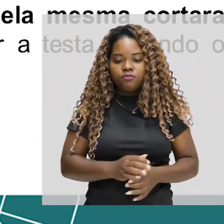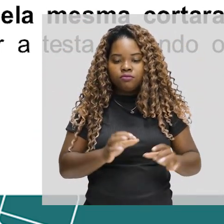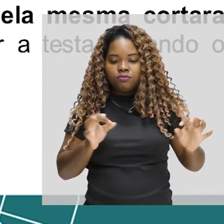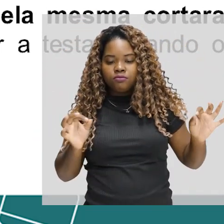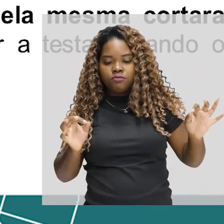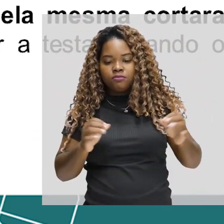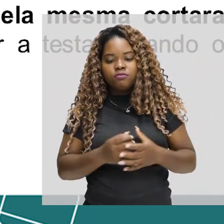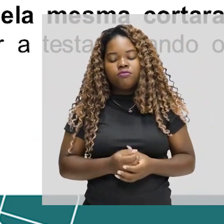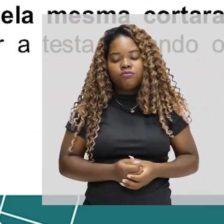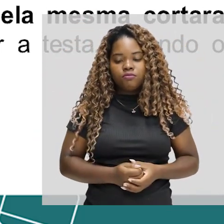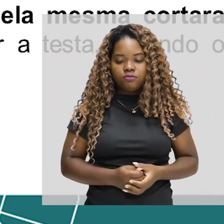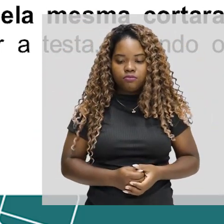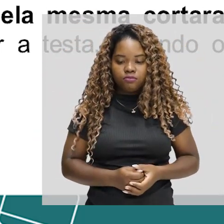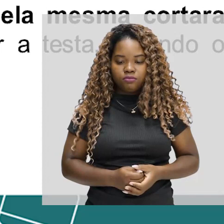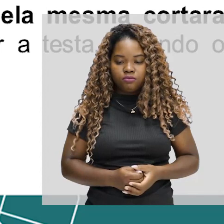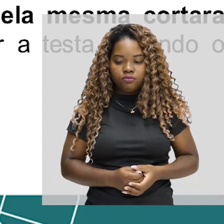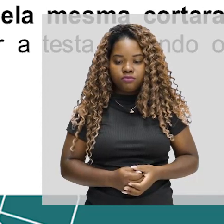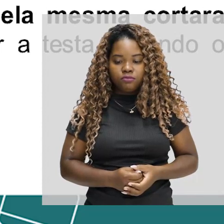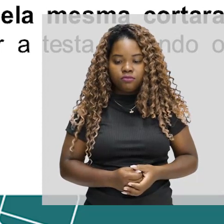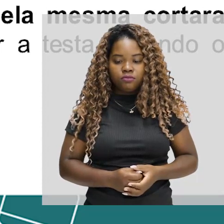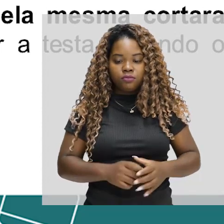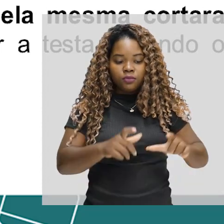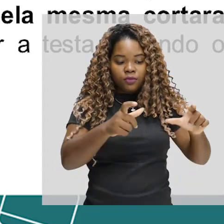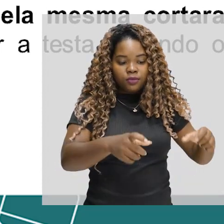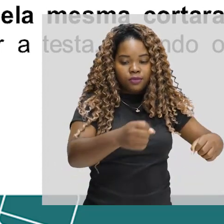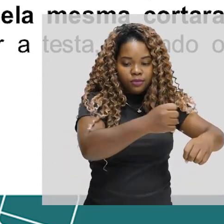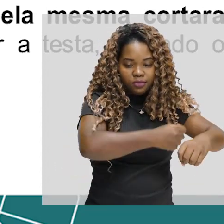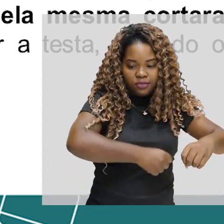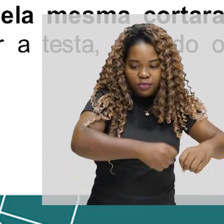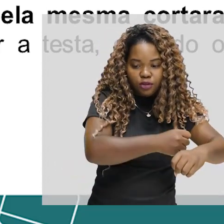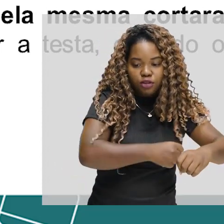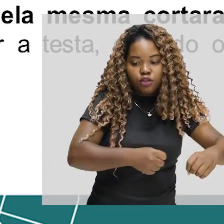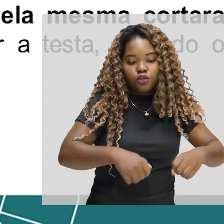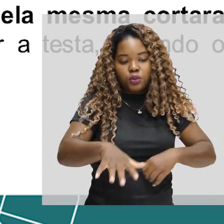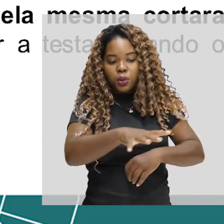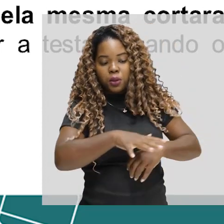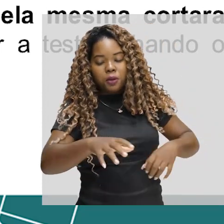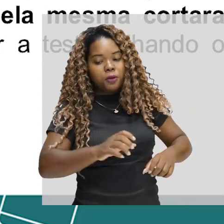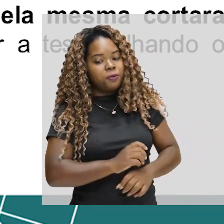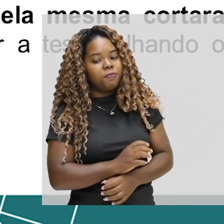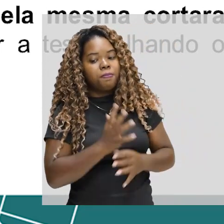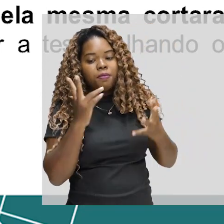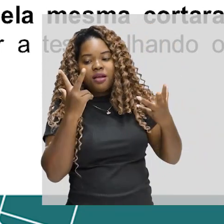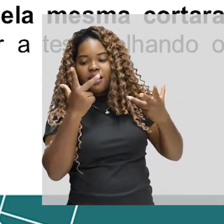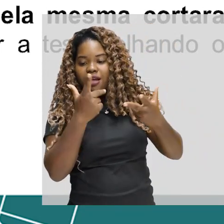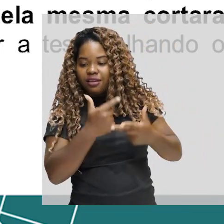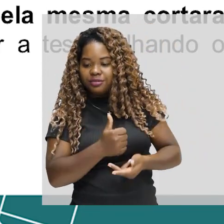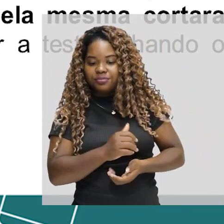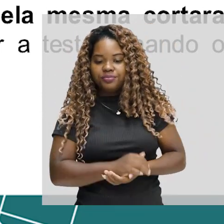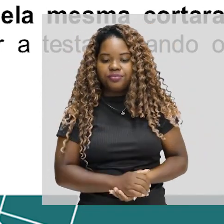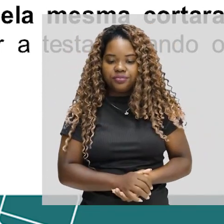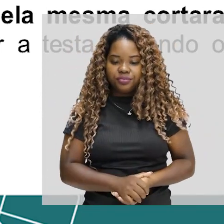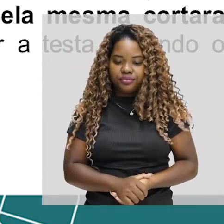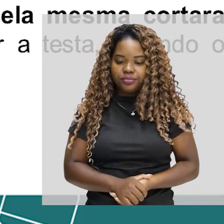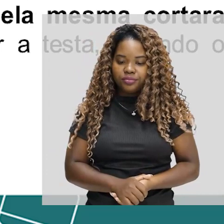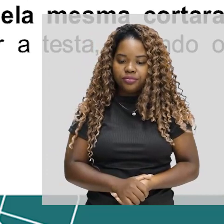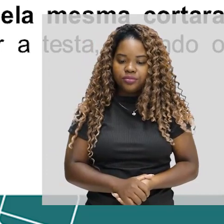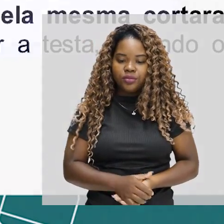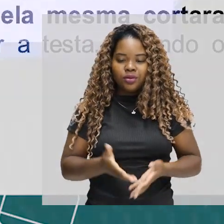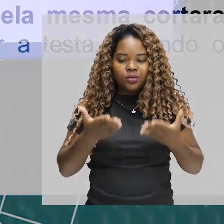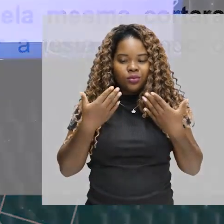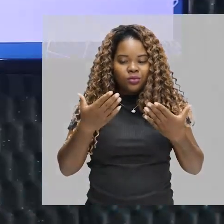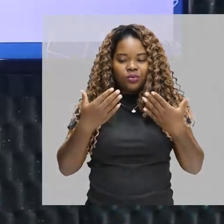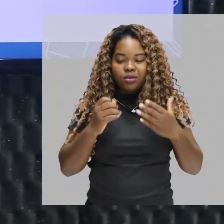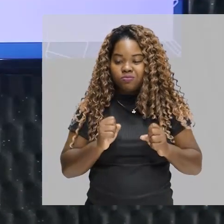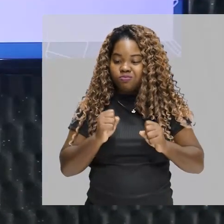cada vez mais completos. A cozinha era, enfim, espaçosa. O fogão enguiçado dava estouros. O calor